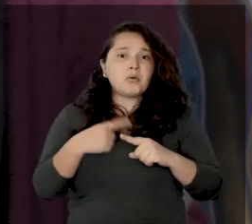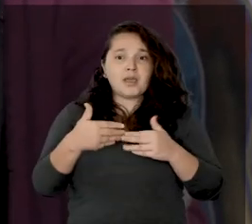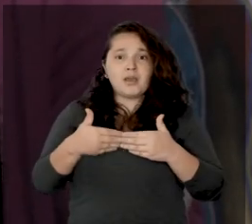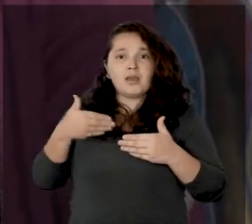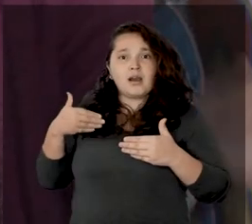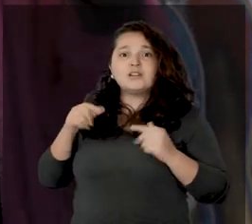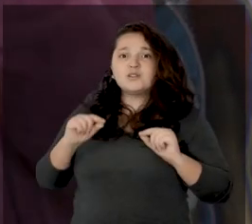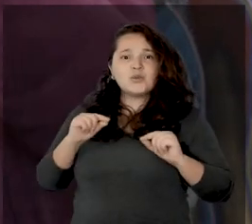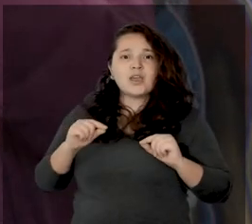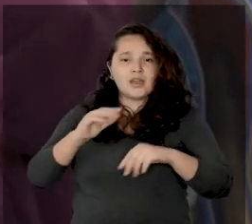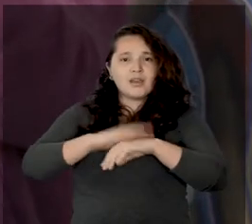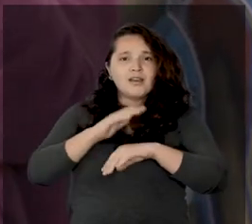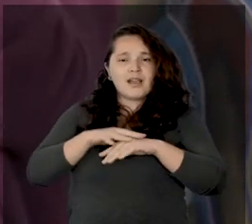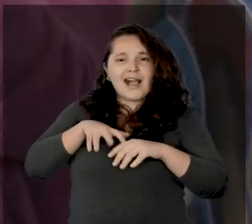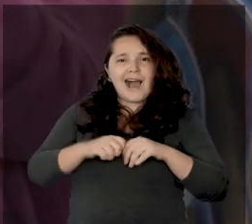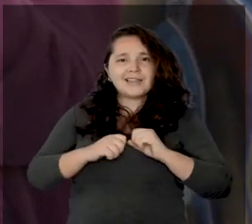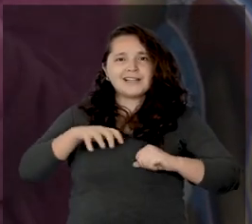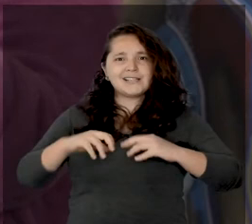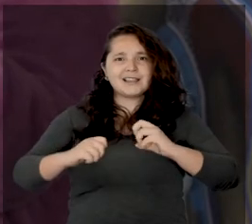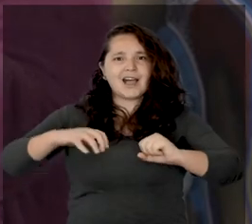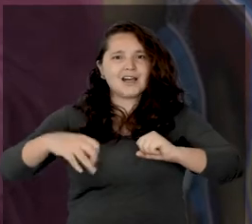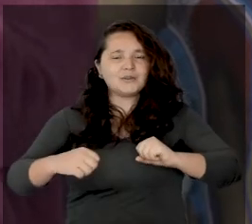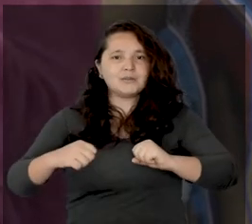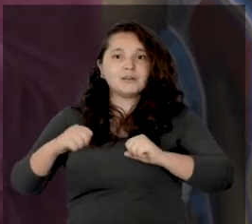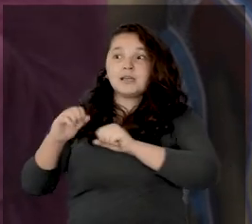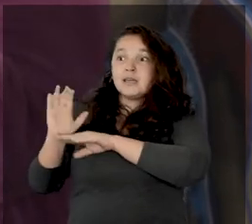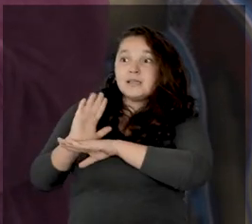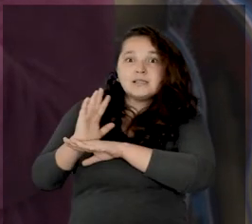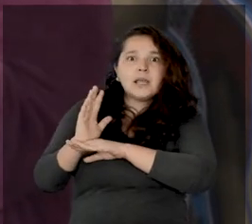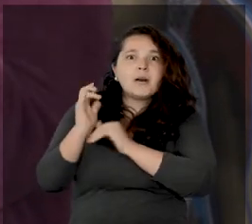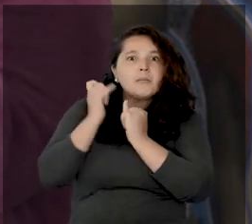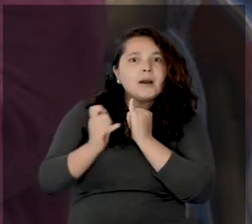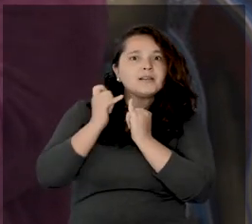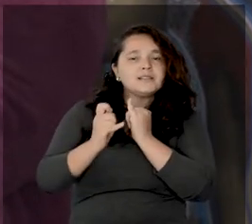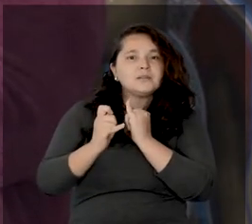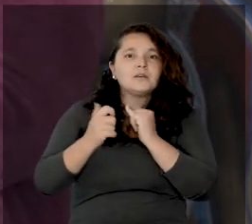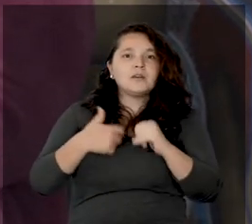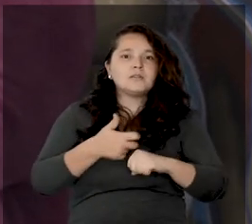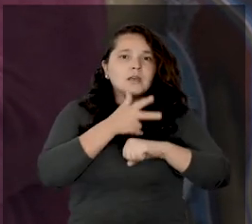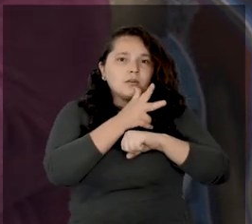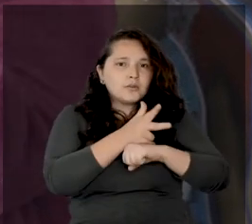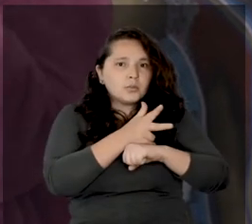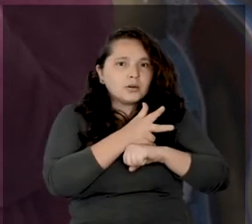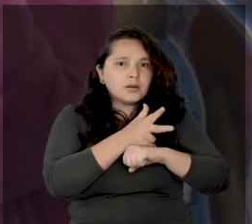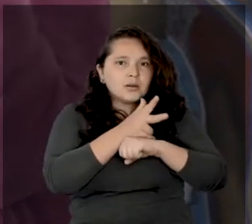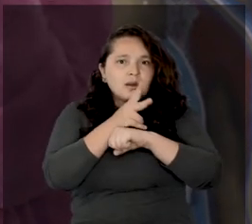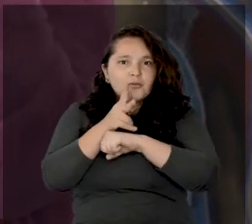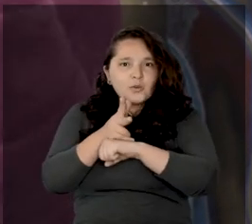parecido, porque você vai filmando e é como se você colocasse uma miçanga em cada